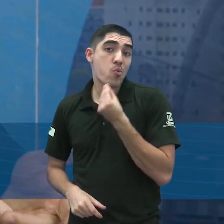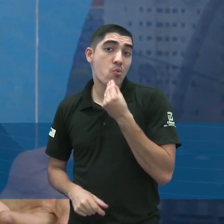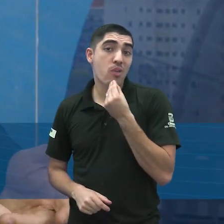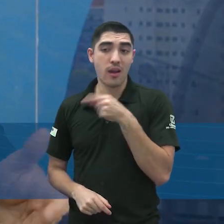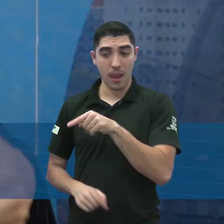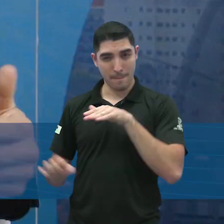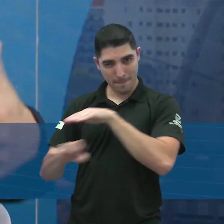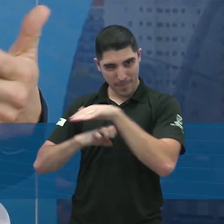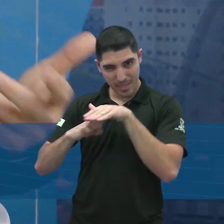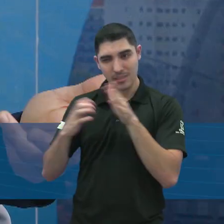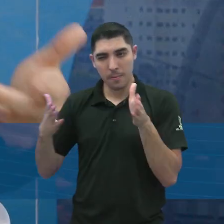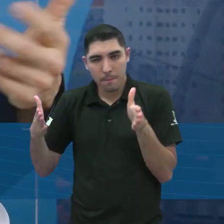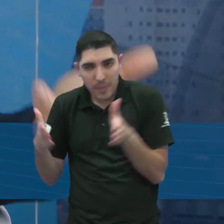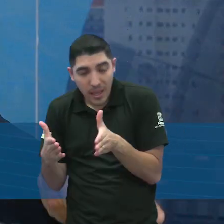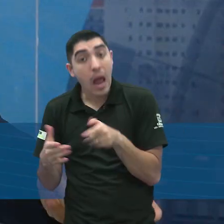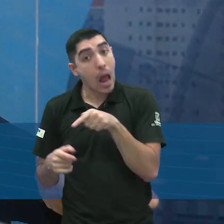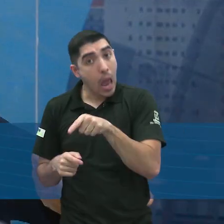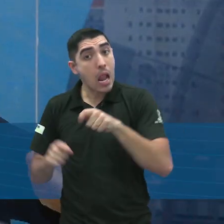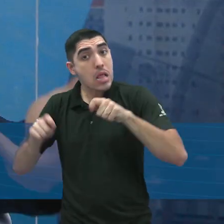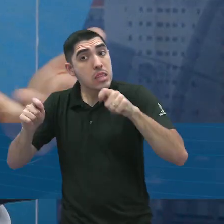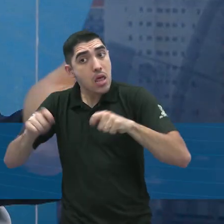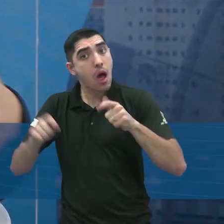pequeno comerciante ele consiga